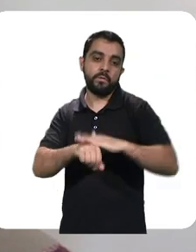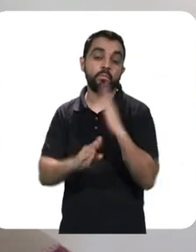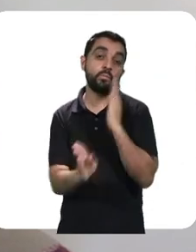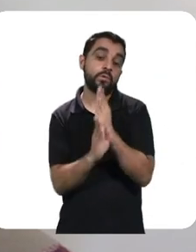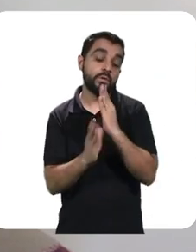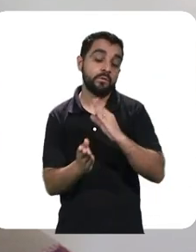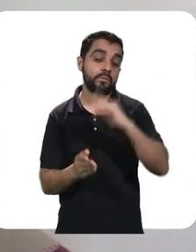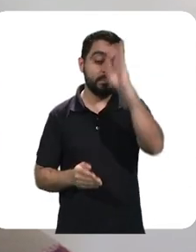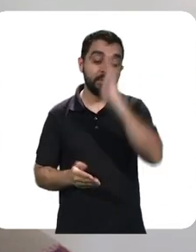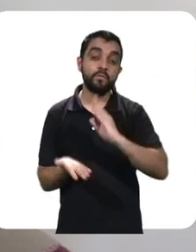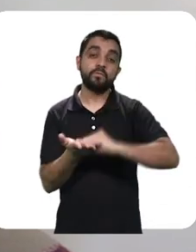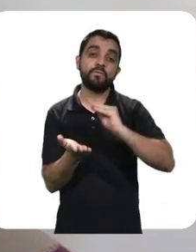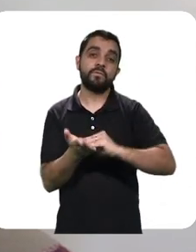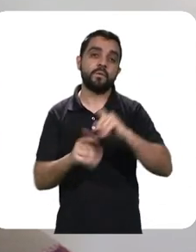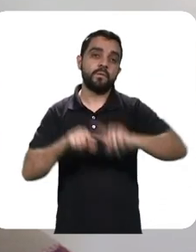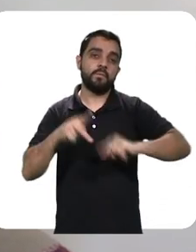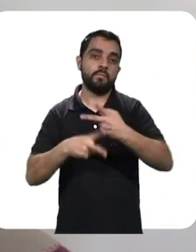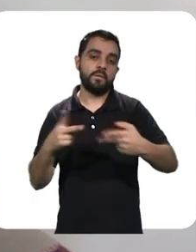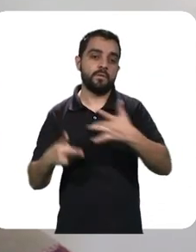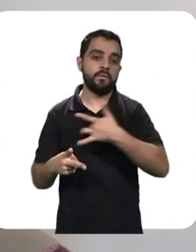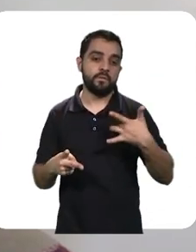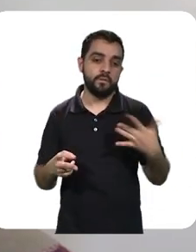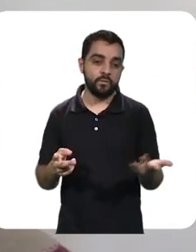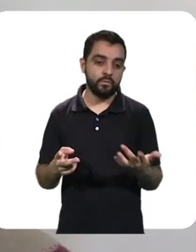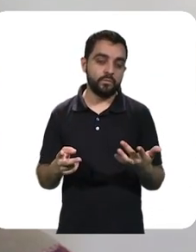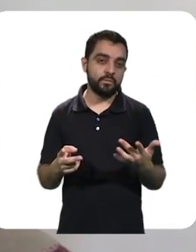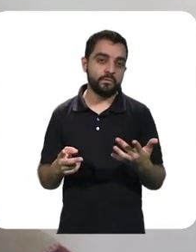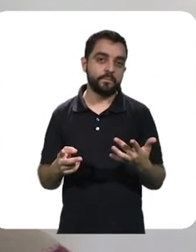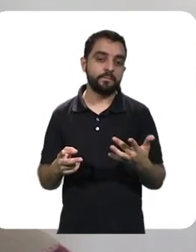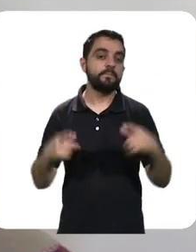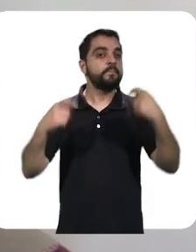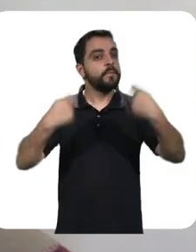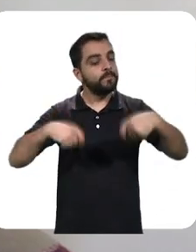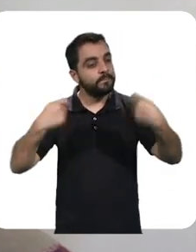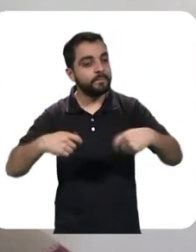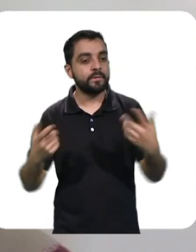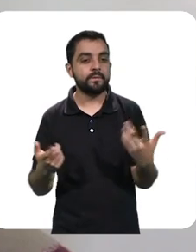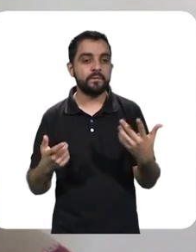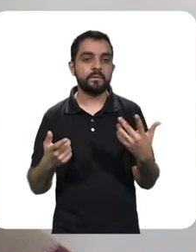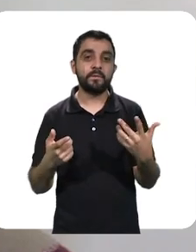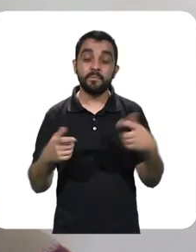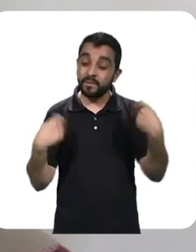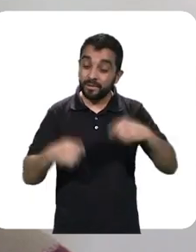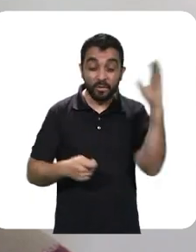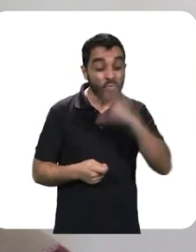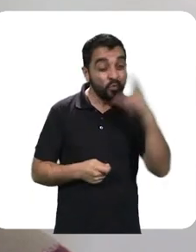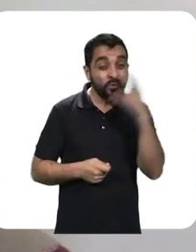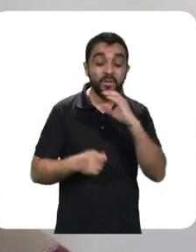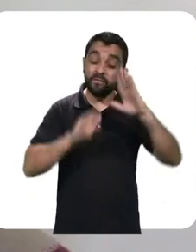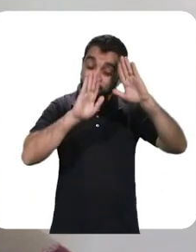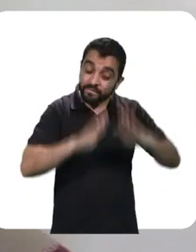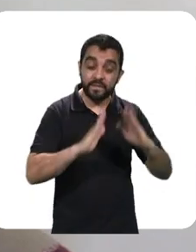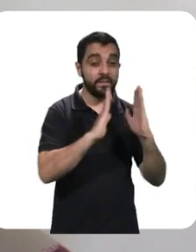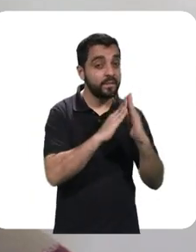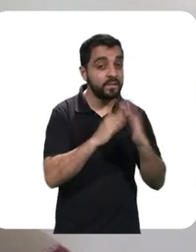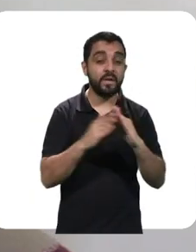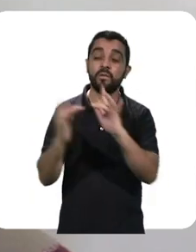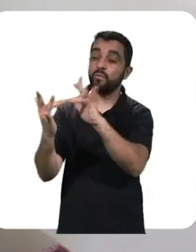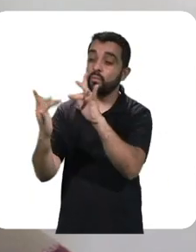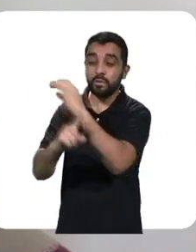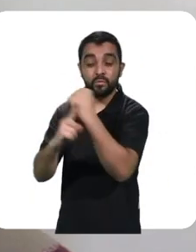conjunto, pela escassez de recursos. Então, acho que a gente não tem mais como pensar se está na hora de isolar ou se não está. Acho que,